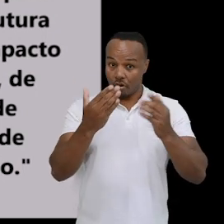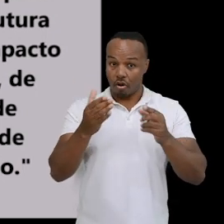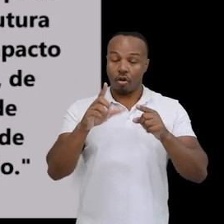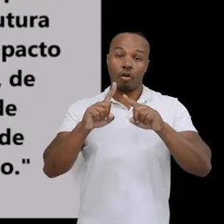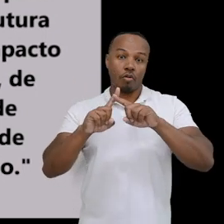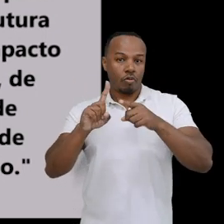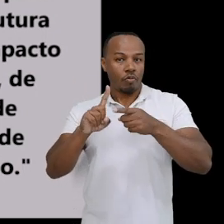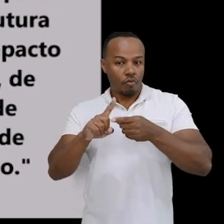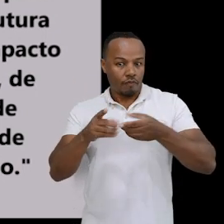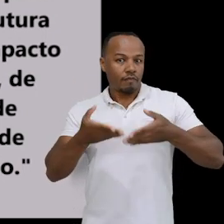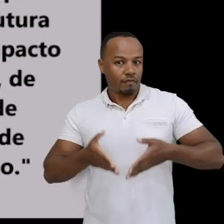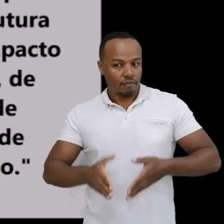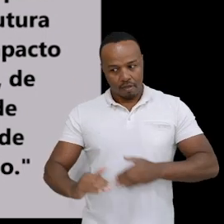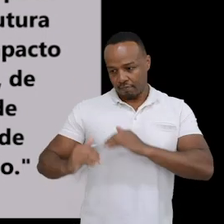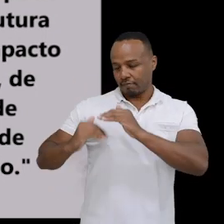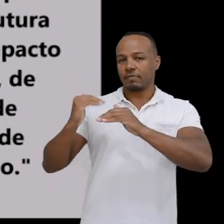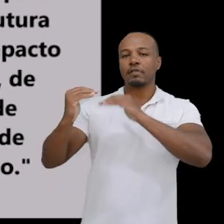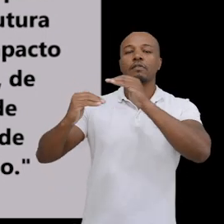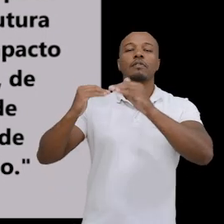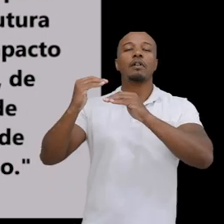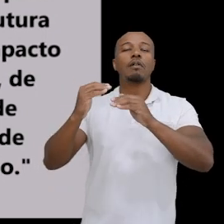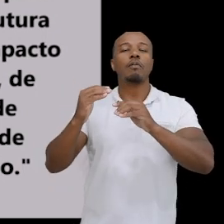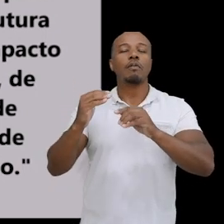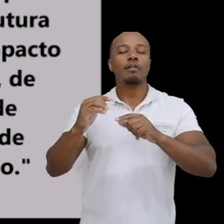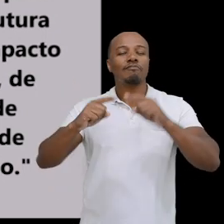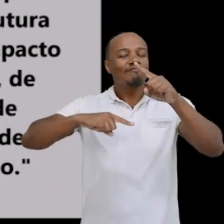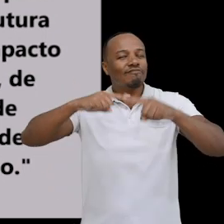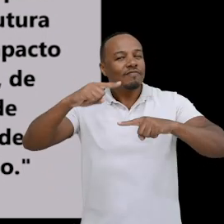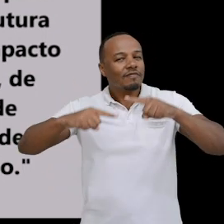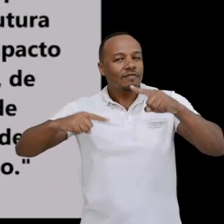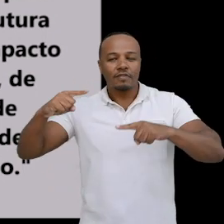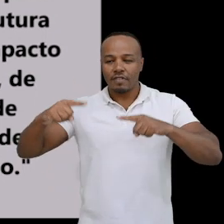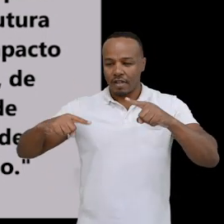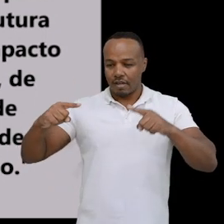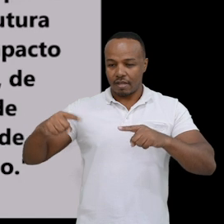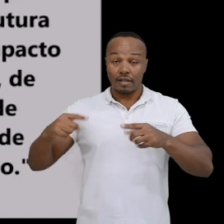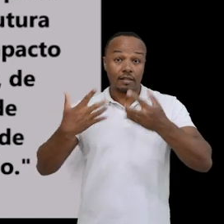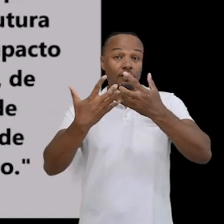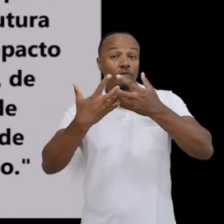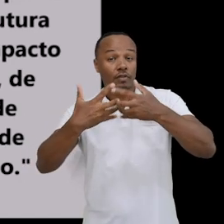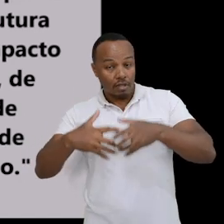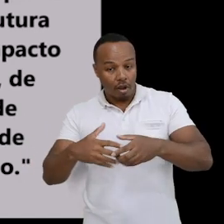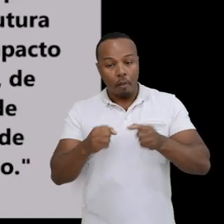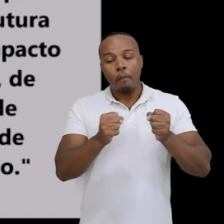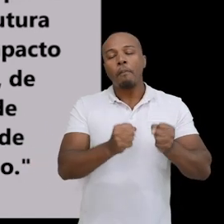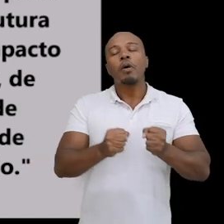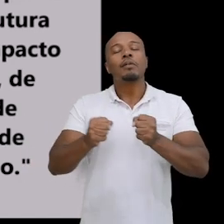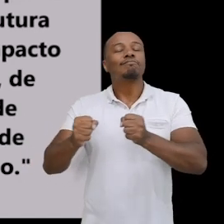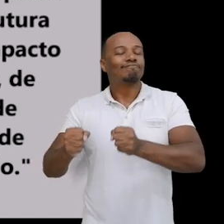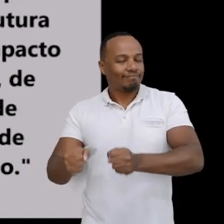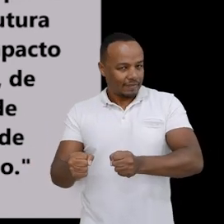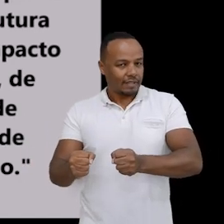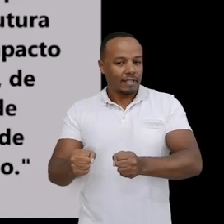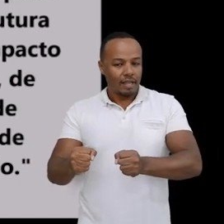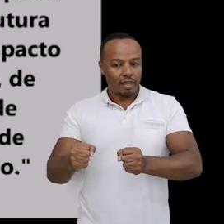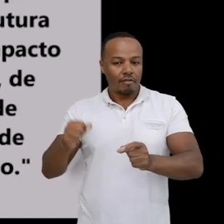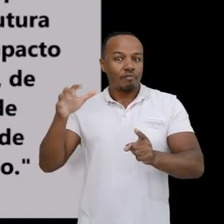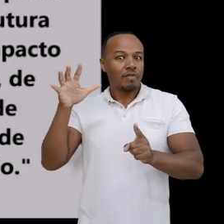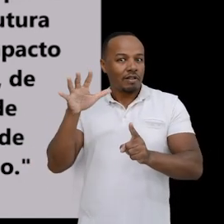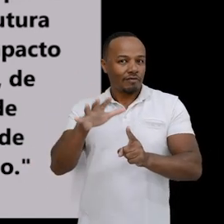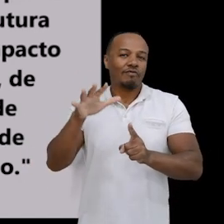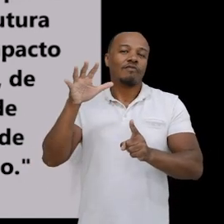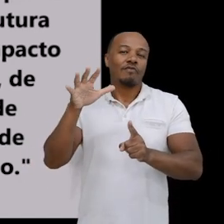em desenvolvimento, qualquer alteração no seu funcionamento pode ter um efeito potencial